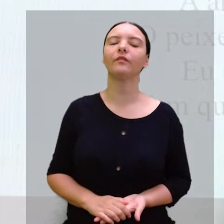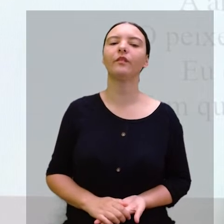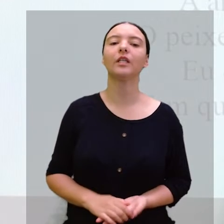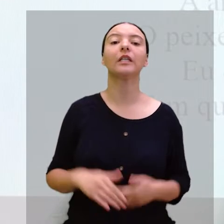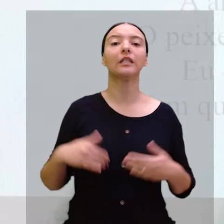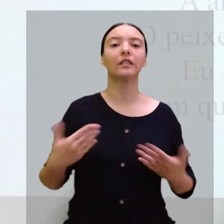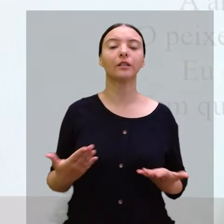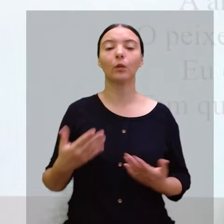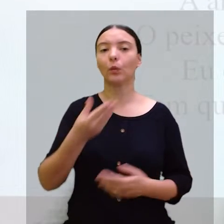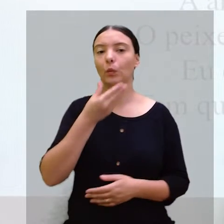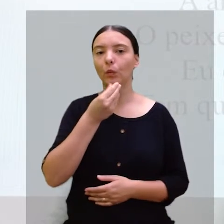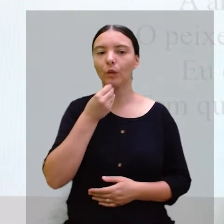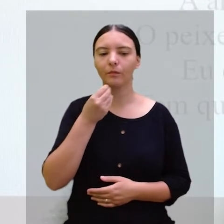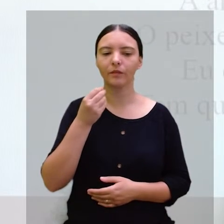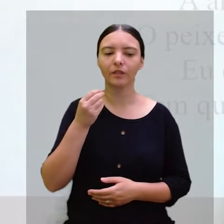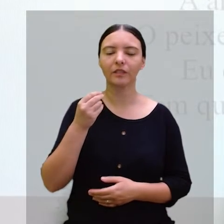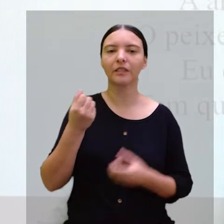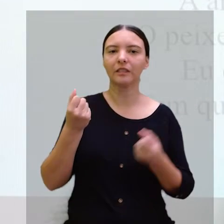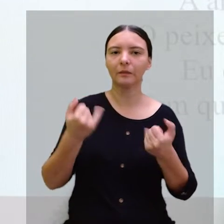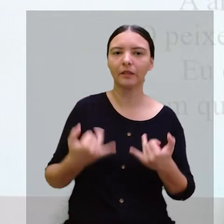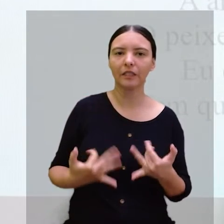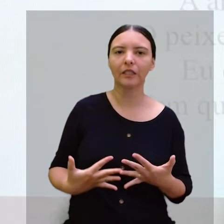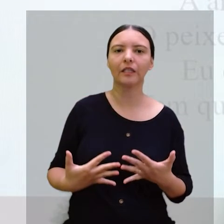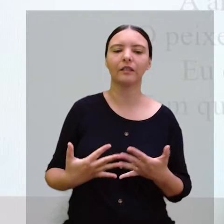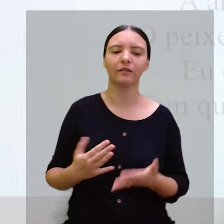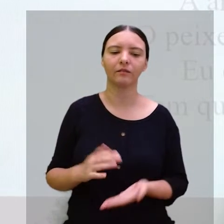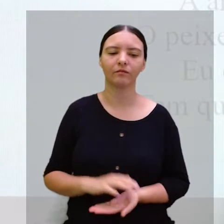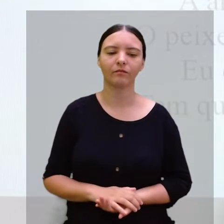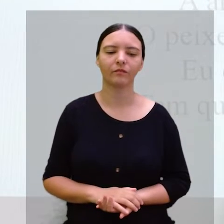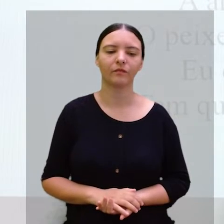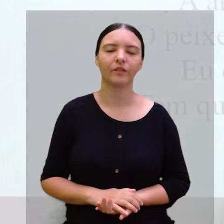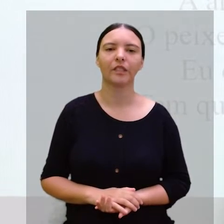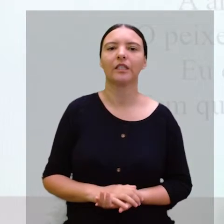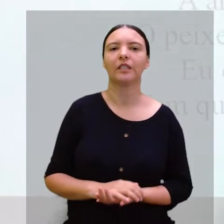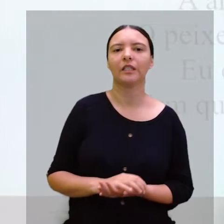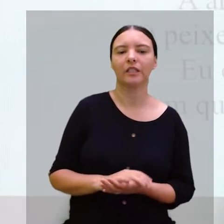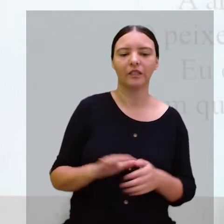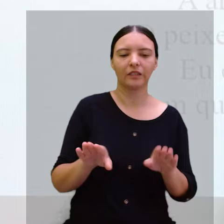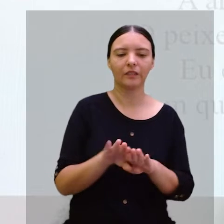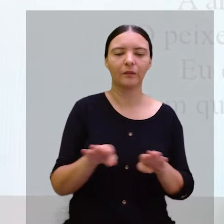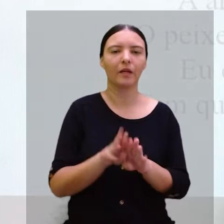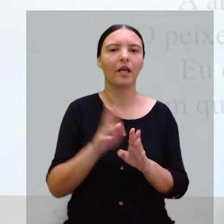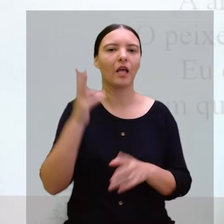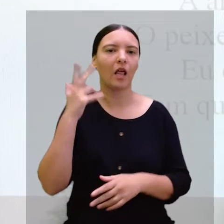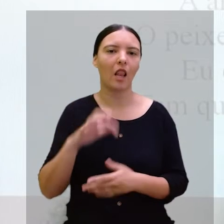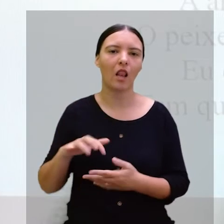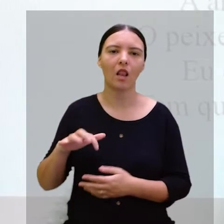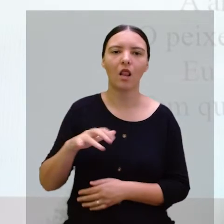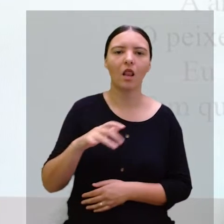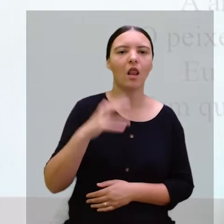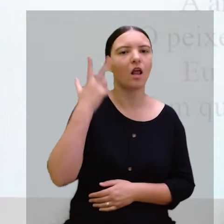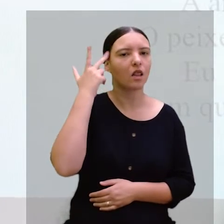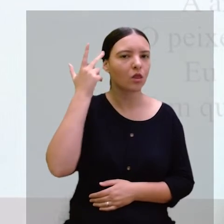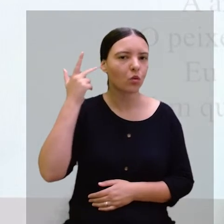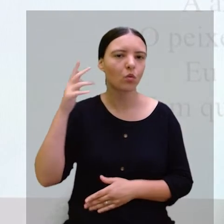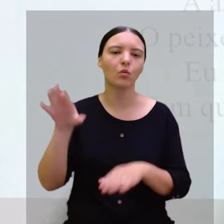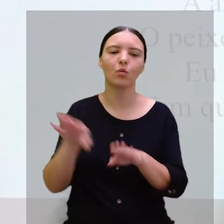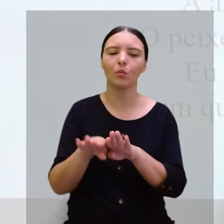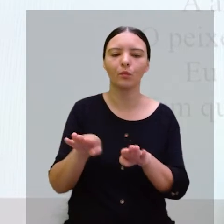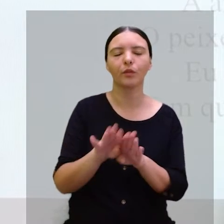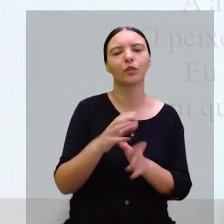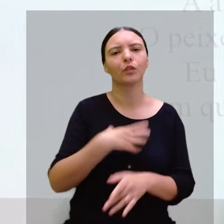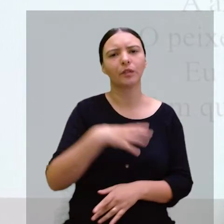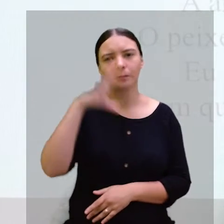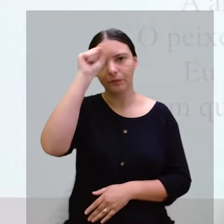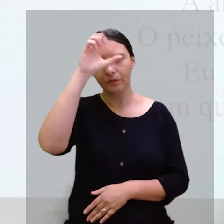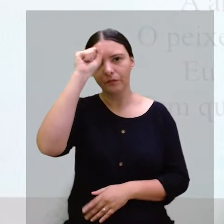então, a aranha, o que ela faz, um gesto espécie de natural dela, um aprendizado também dela ali,